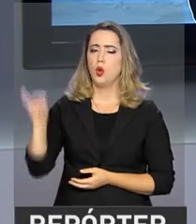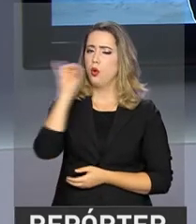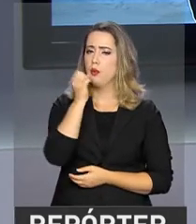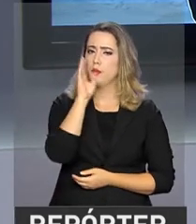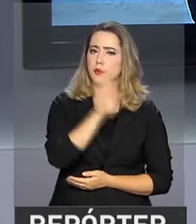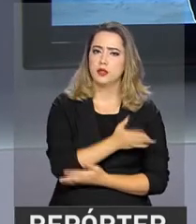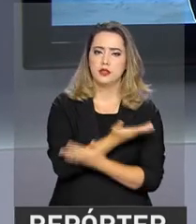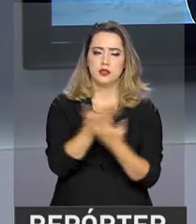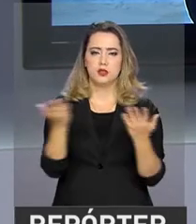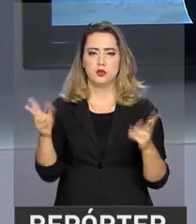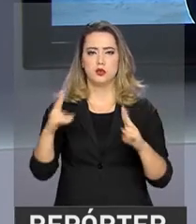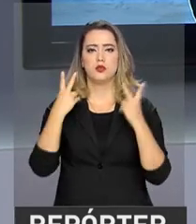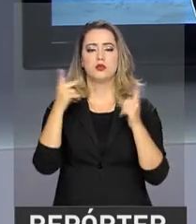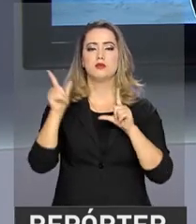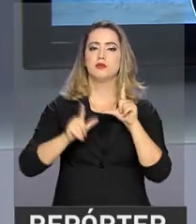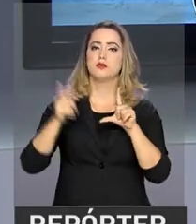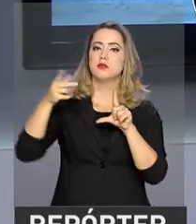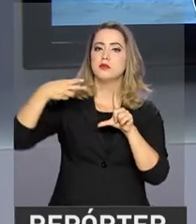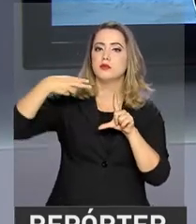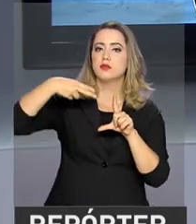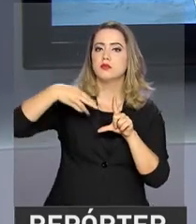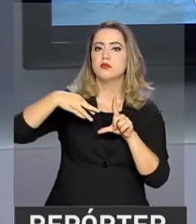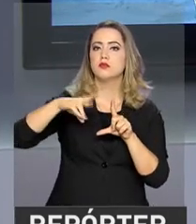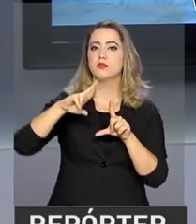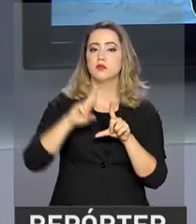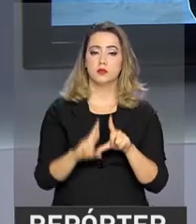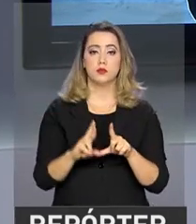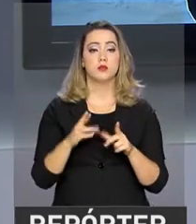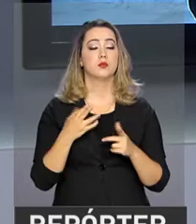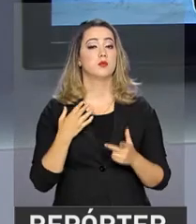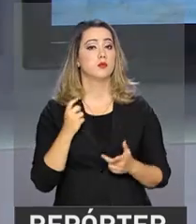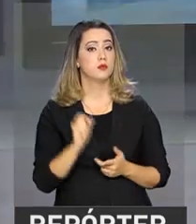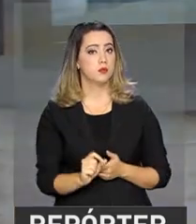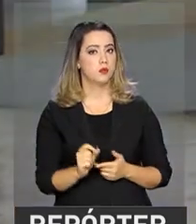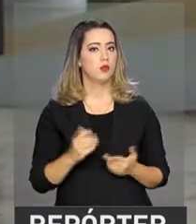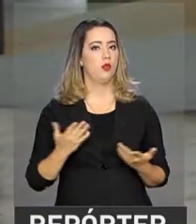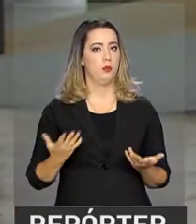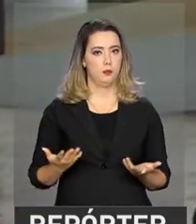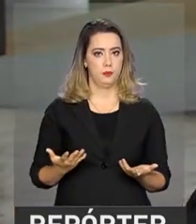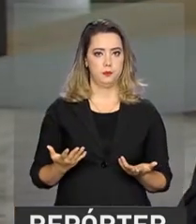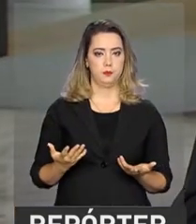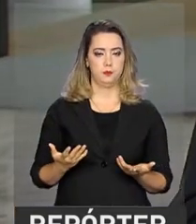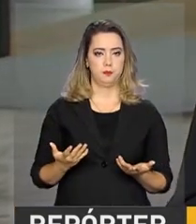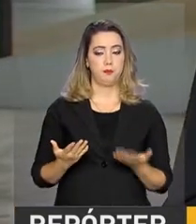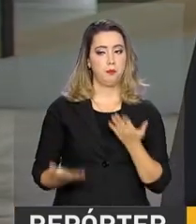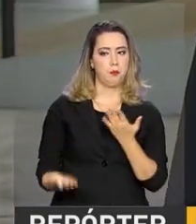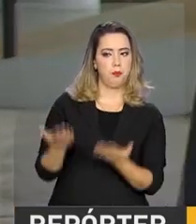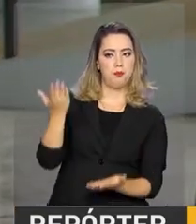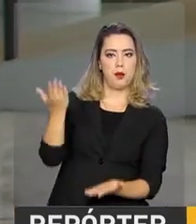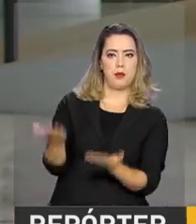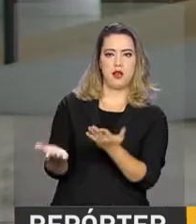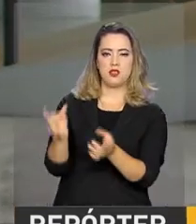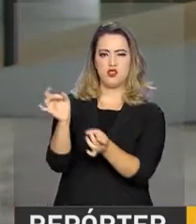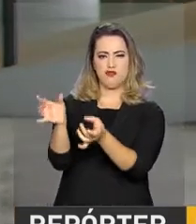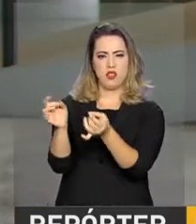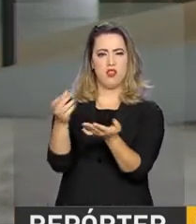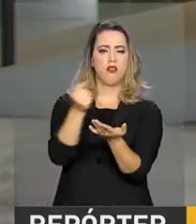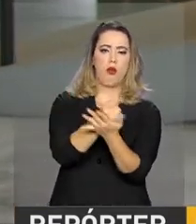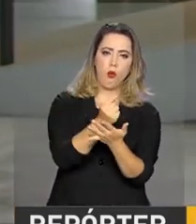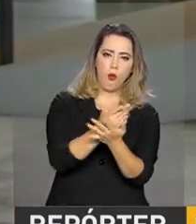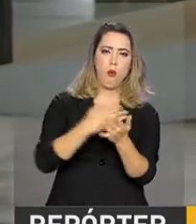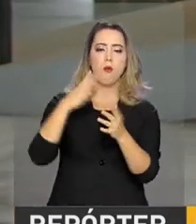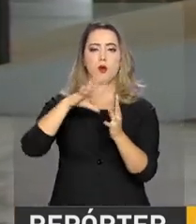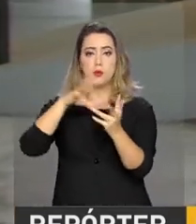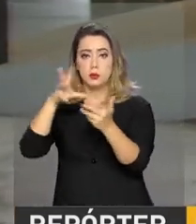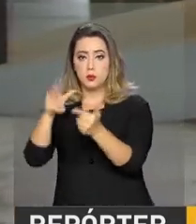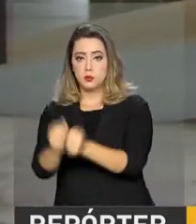roberto boa tarde boa tarde a todos que nos assistem na tv nbr olha o roberto o comportamento da balança comercial brasileira em outubro é o